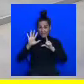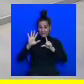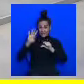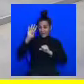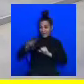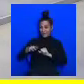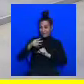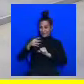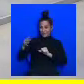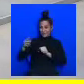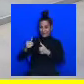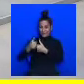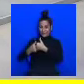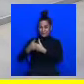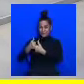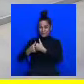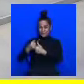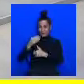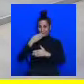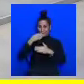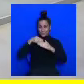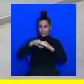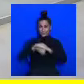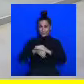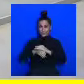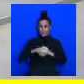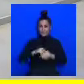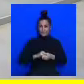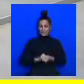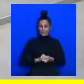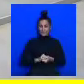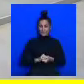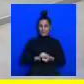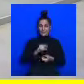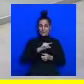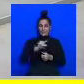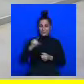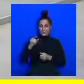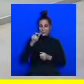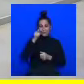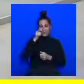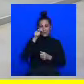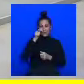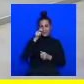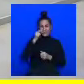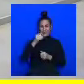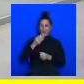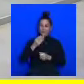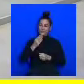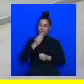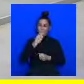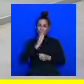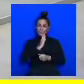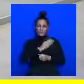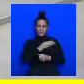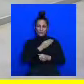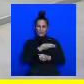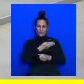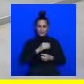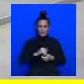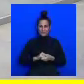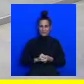de times da Time Mania, para você conferir o seu time do coração.